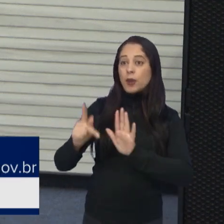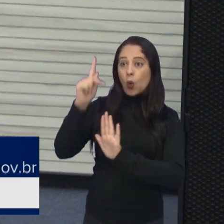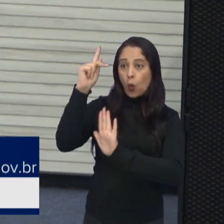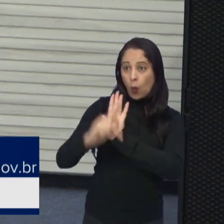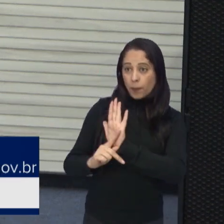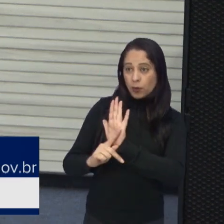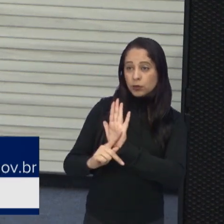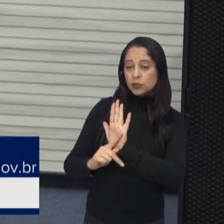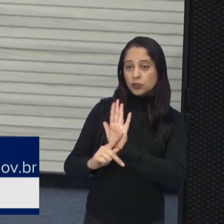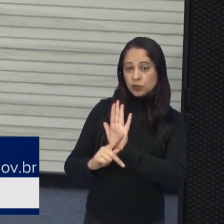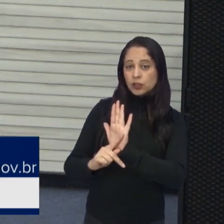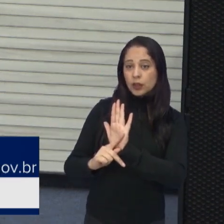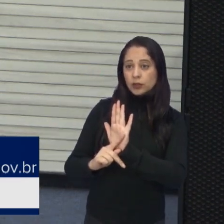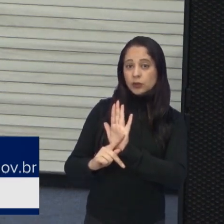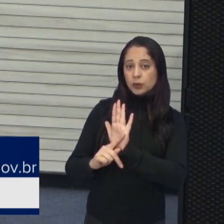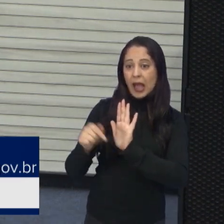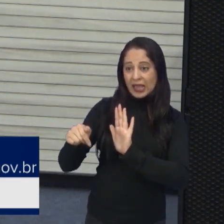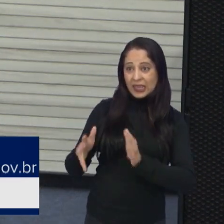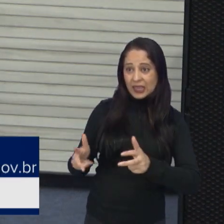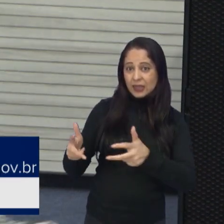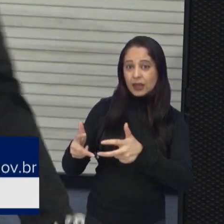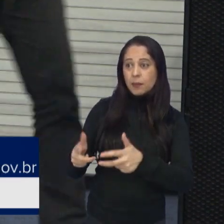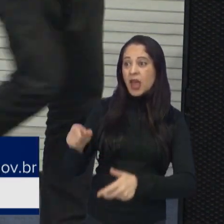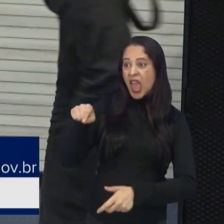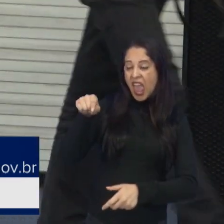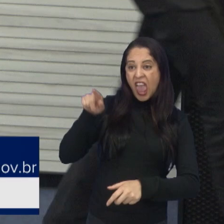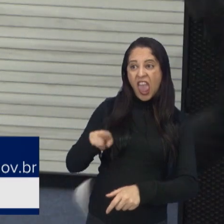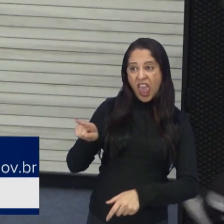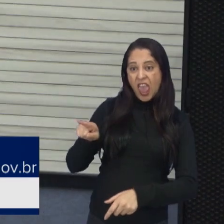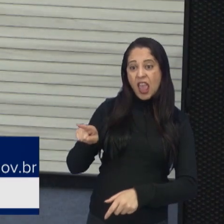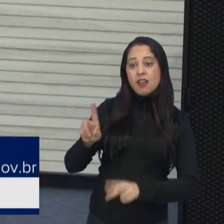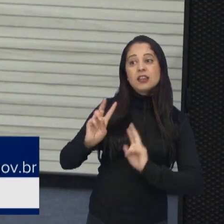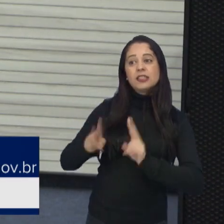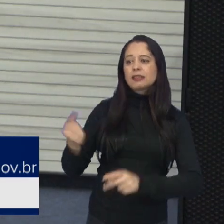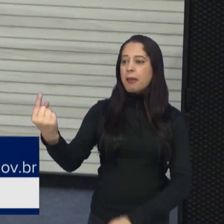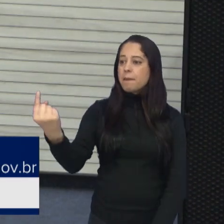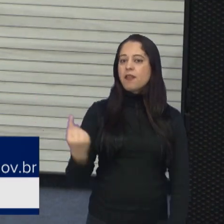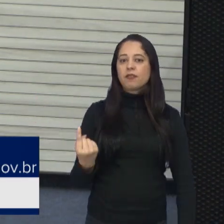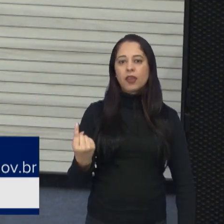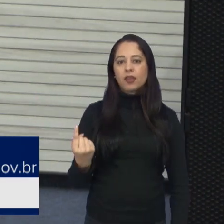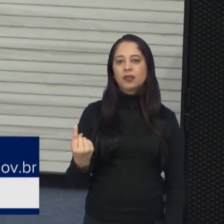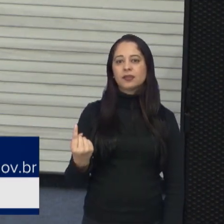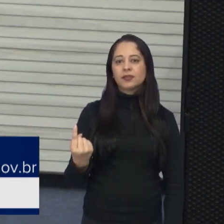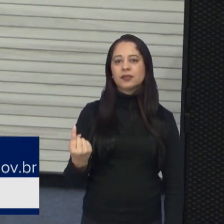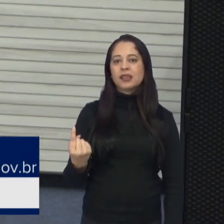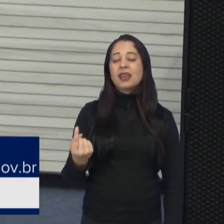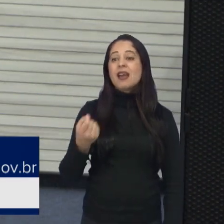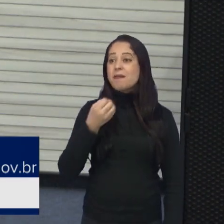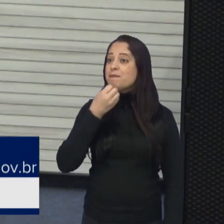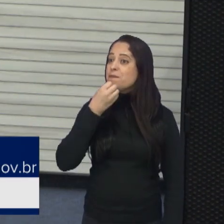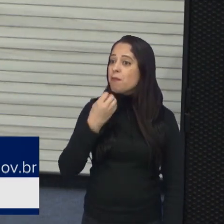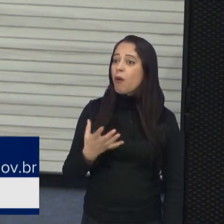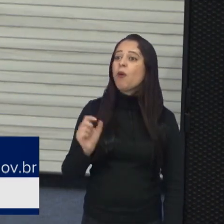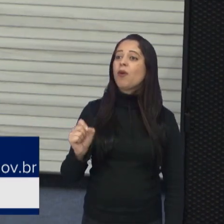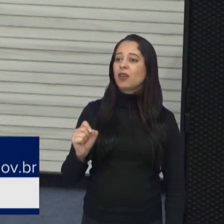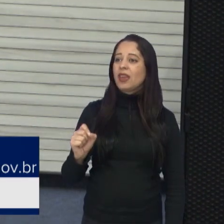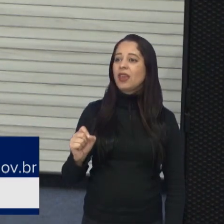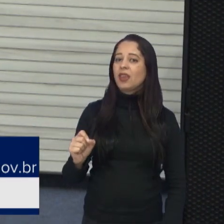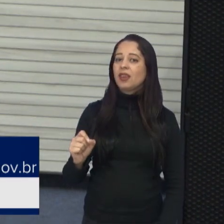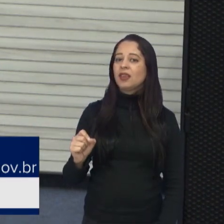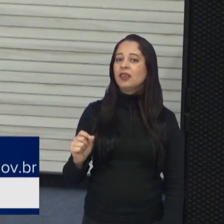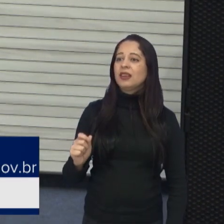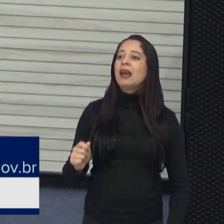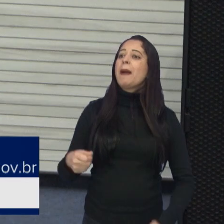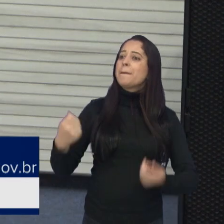entrou na Câmara, ele tem vindo à Câmara Municipal. Seria bom que todos, viu, Mário, acompanhassem